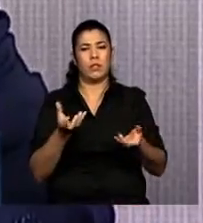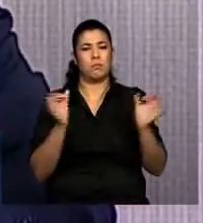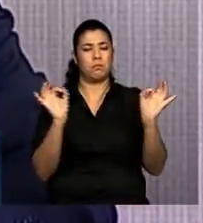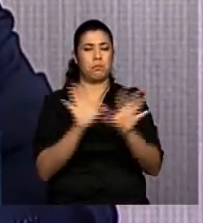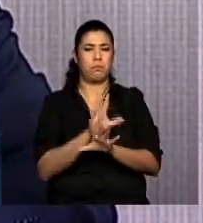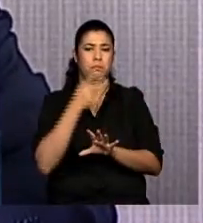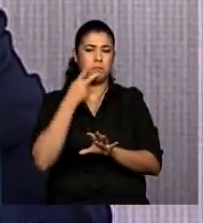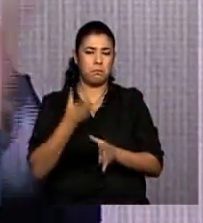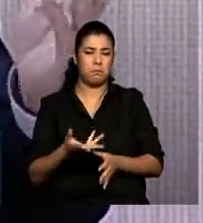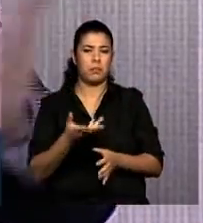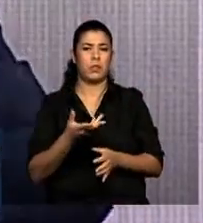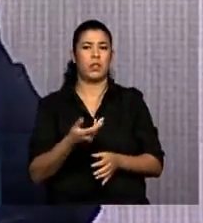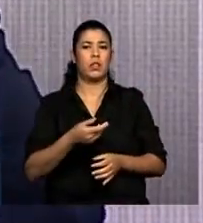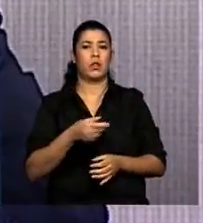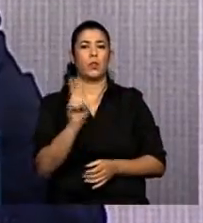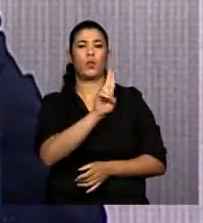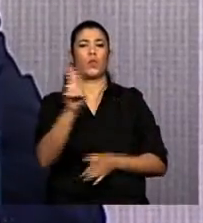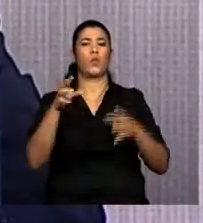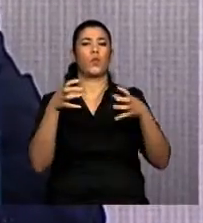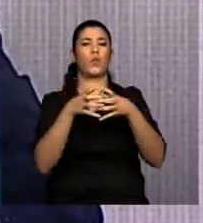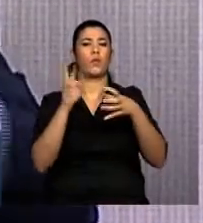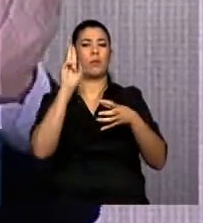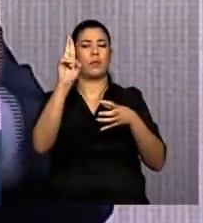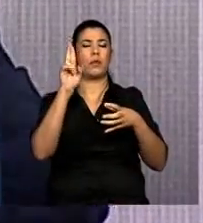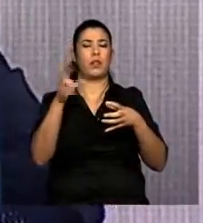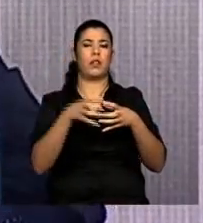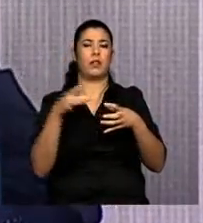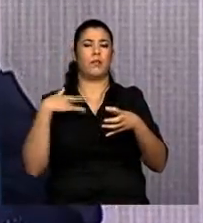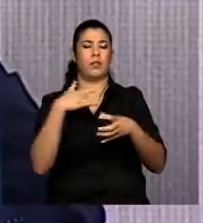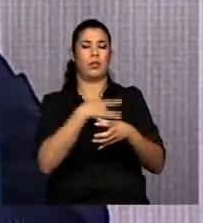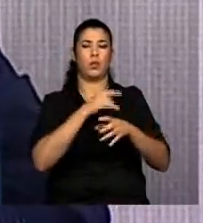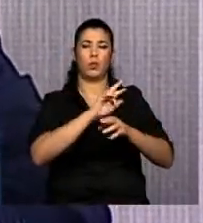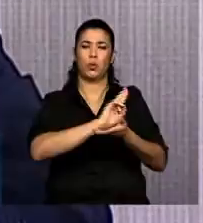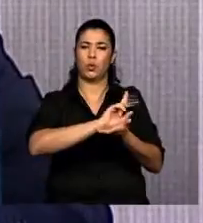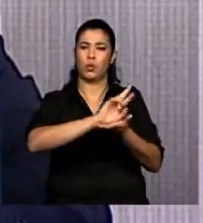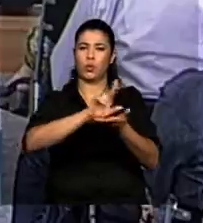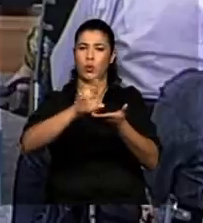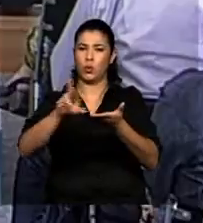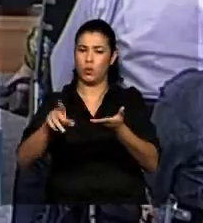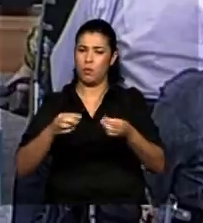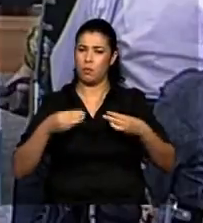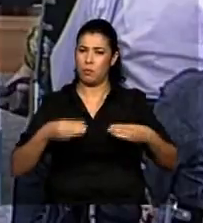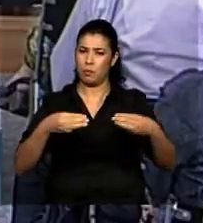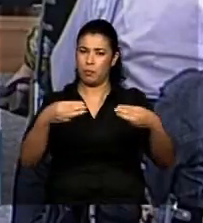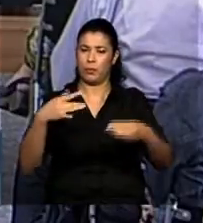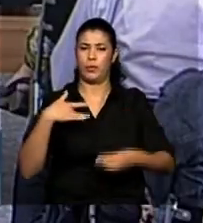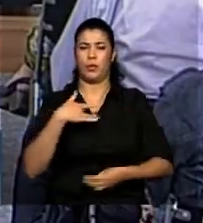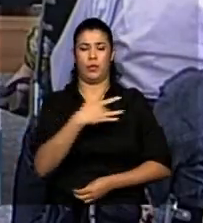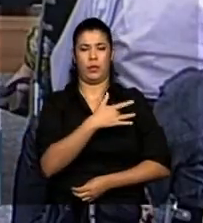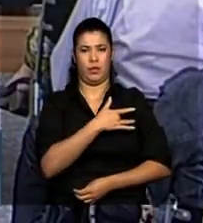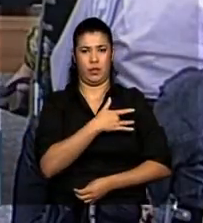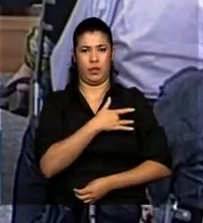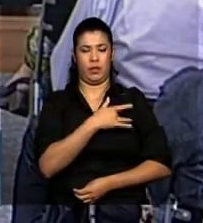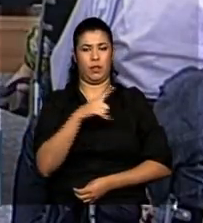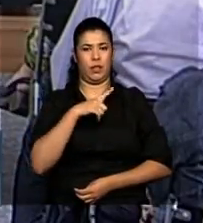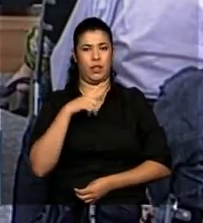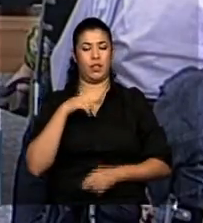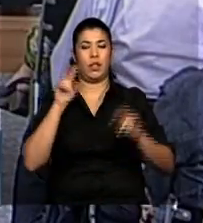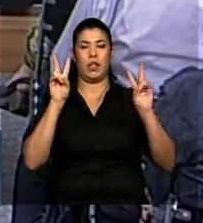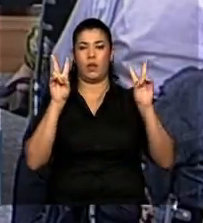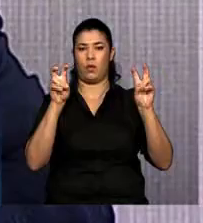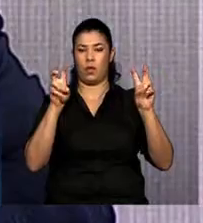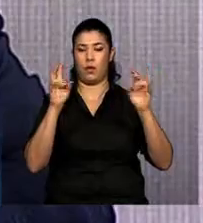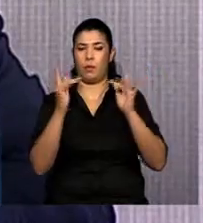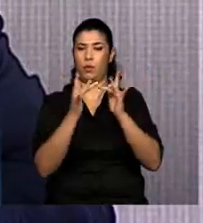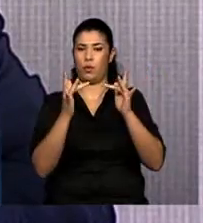finalizar, em nome de toda a equipe do Ministério da Saúde, das diversas áreas que lidam, né, com esse tema, com o tema